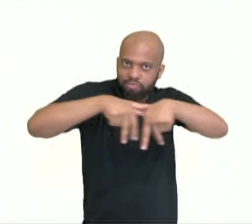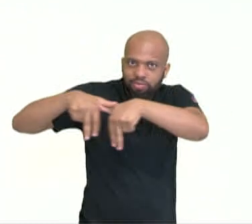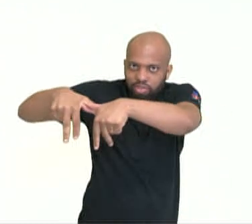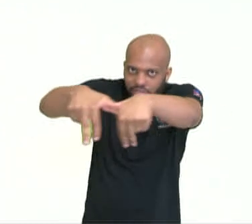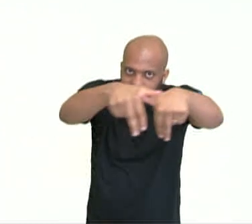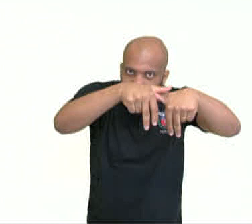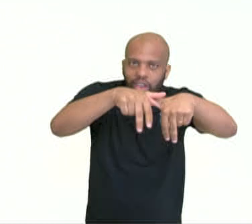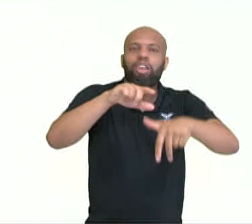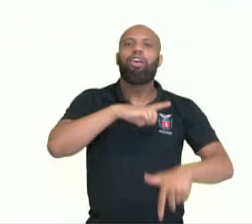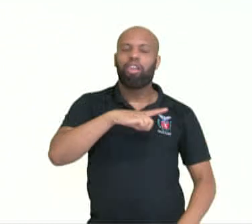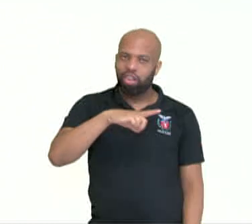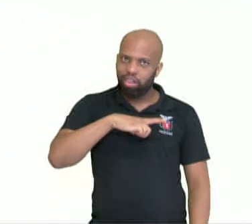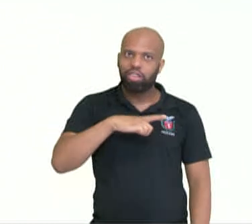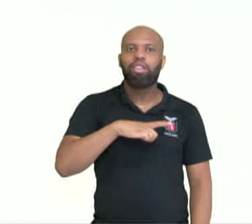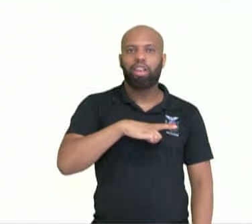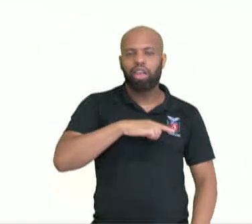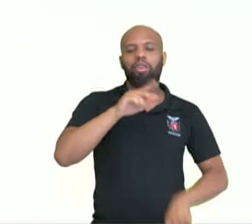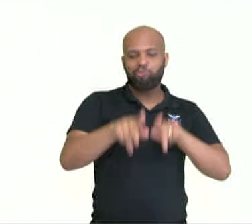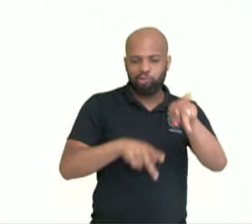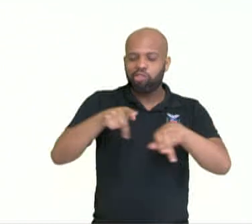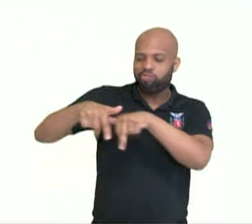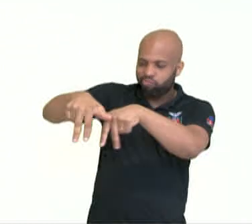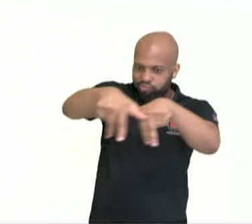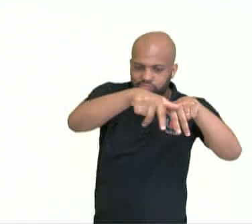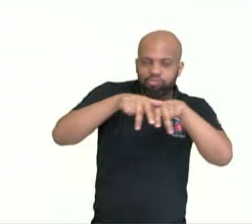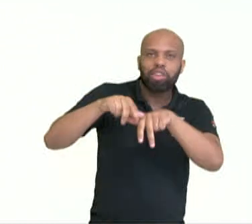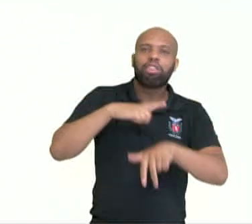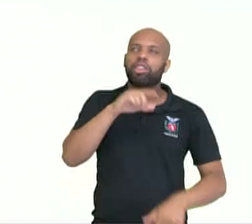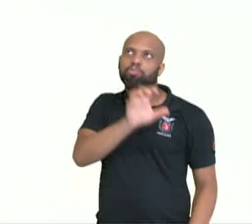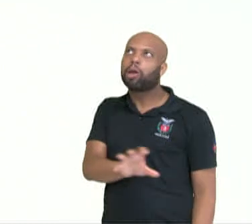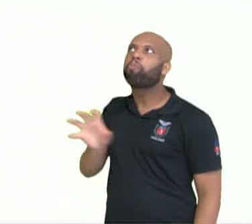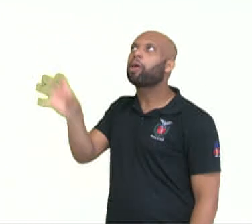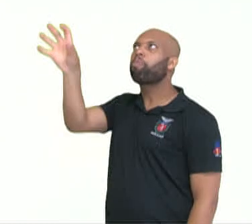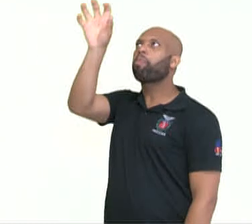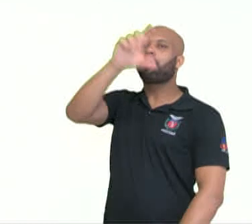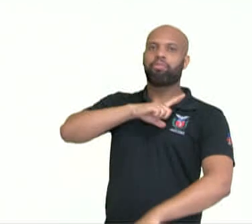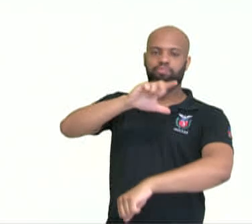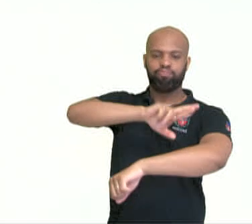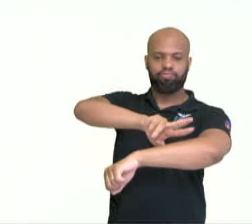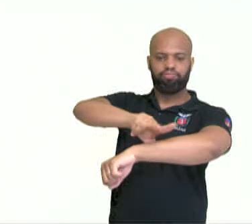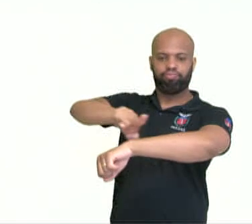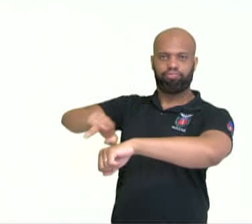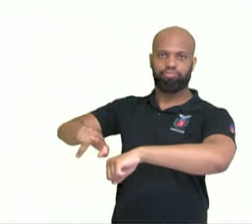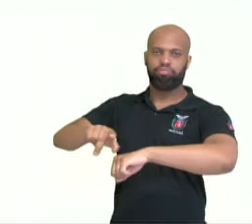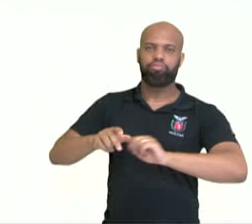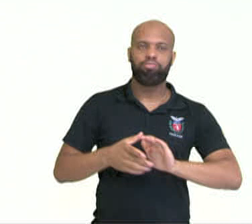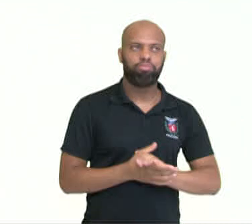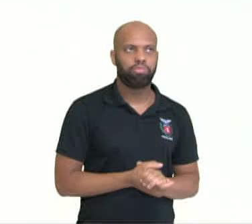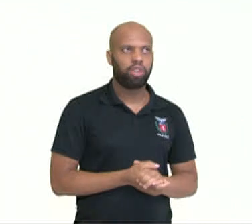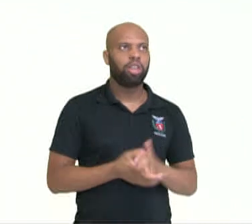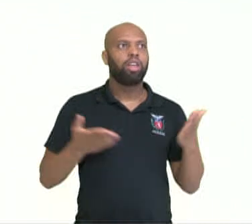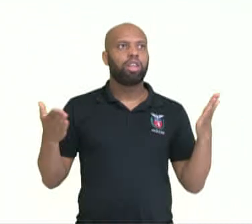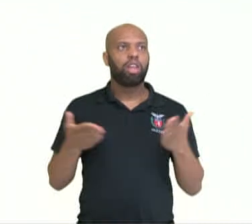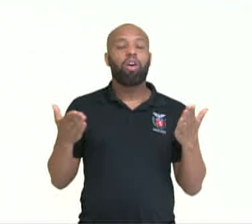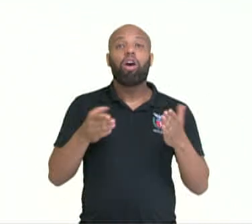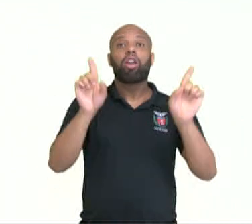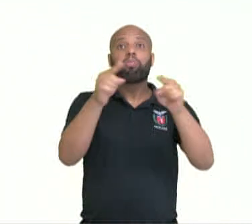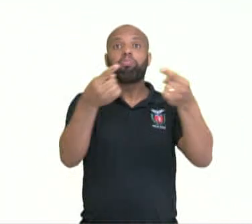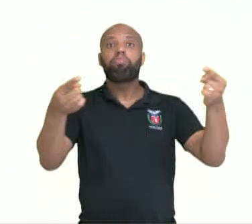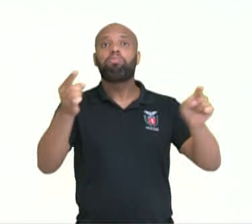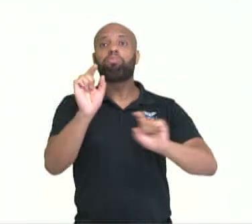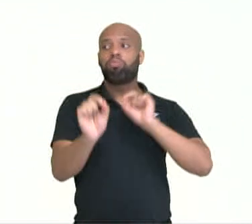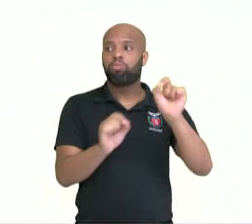popular e a que tem de regionalismo e das etnias, né? E a gente chega na música, que